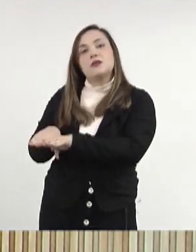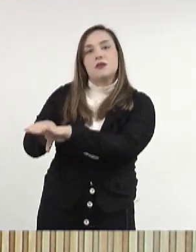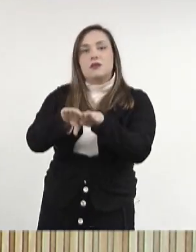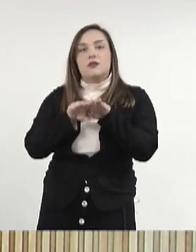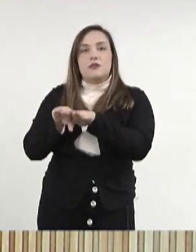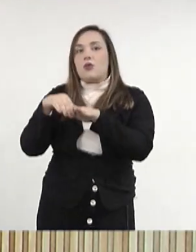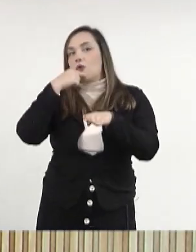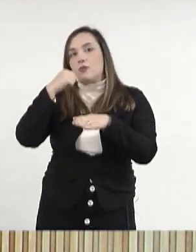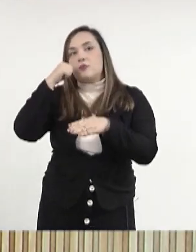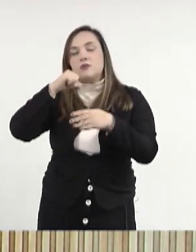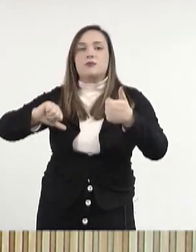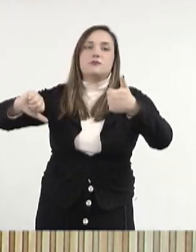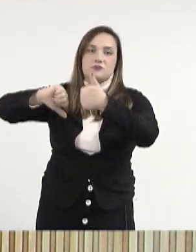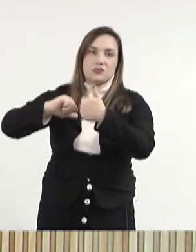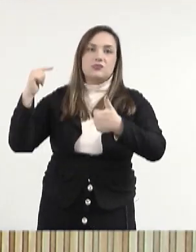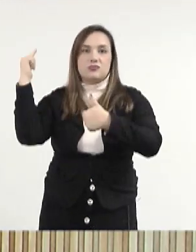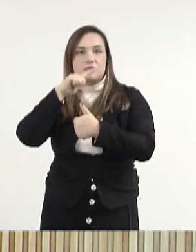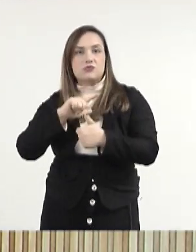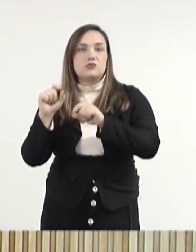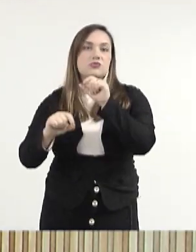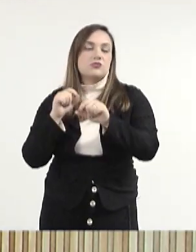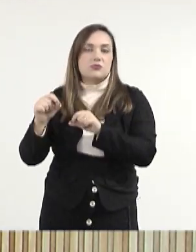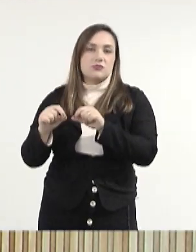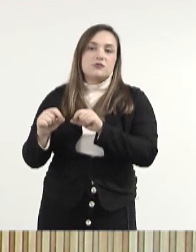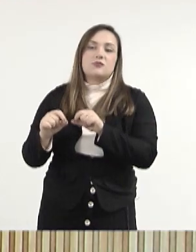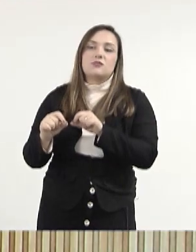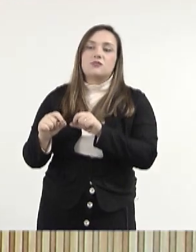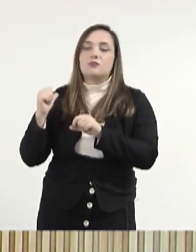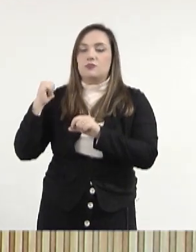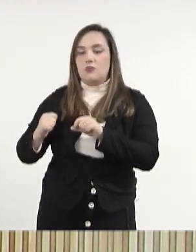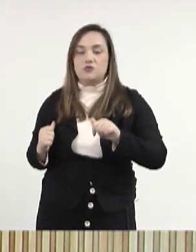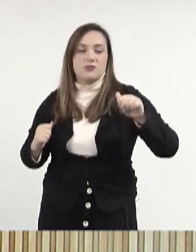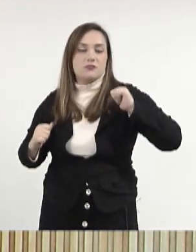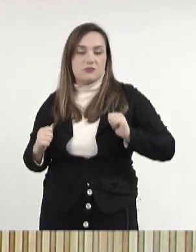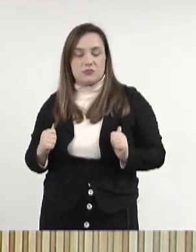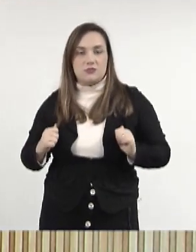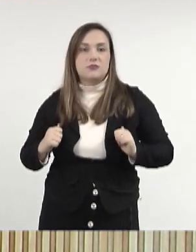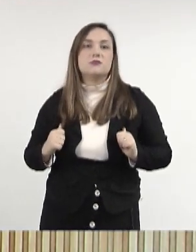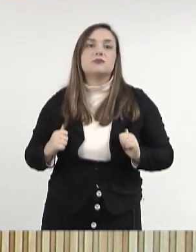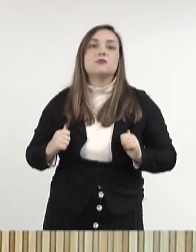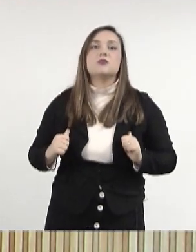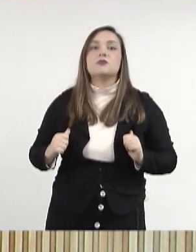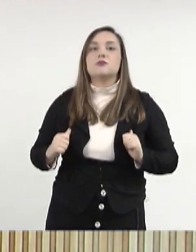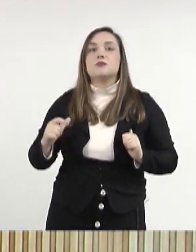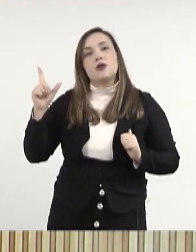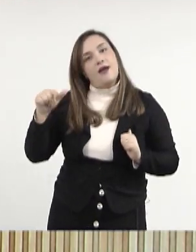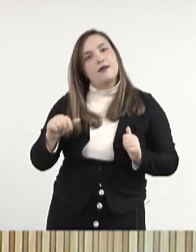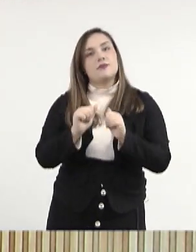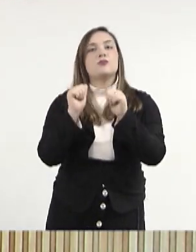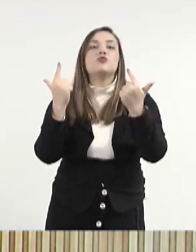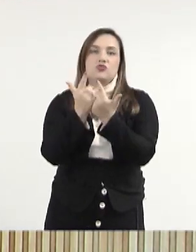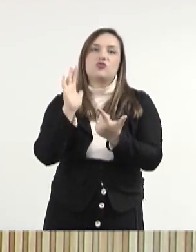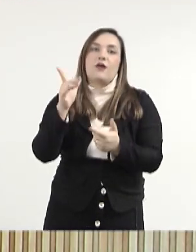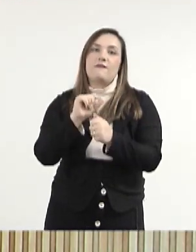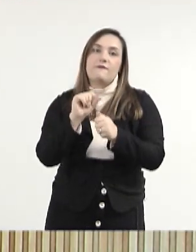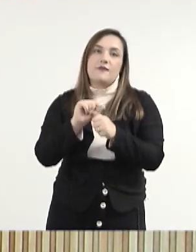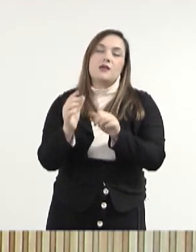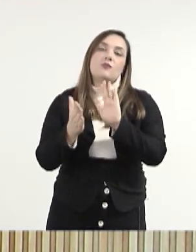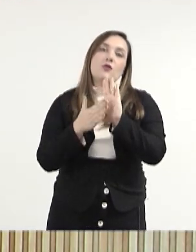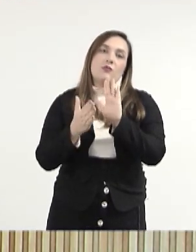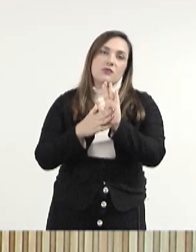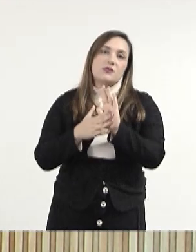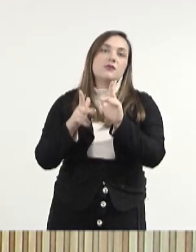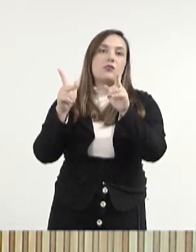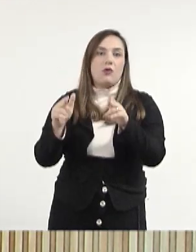de gênero no esporte, né? Garantindo a distribuição de bolsas. Inclusive, a Assembleia já se adiantou um pouco nisso, os deputados proporam